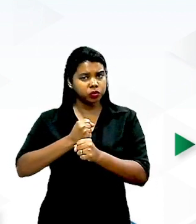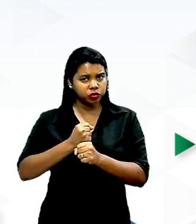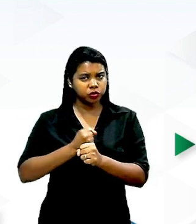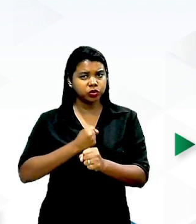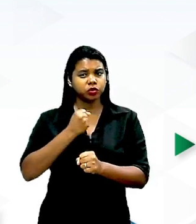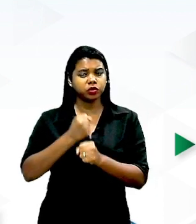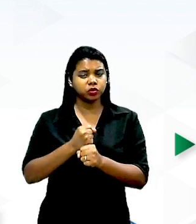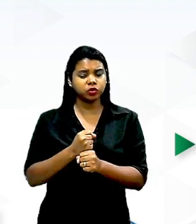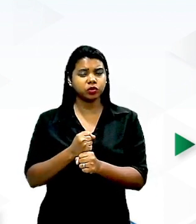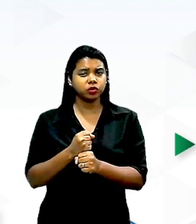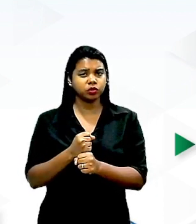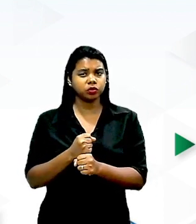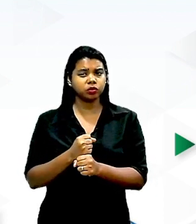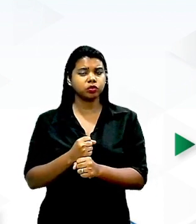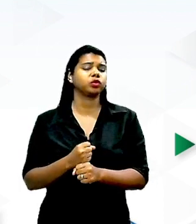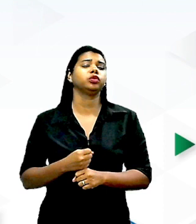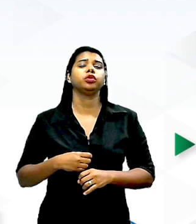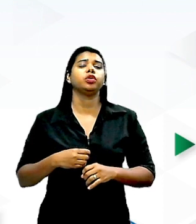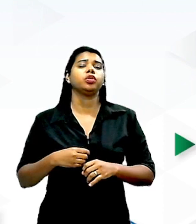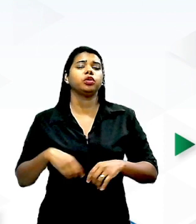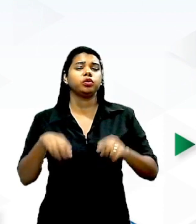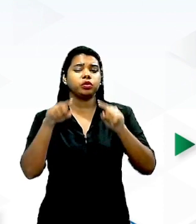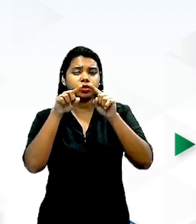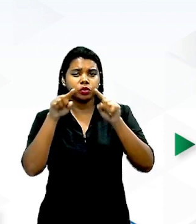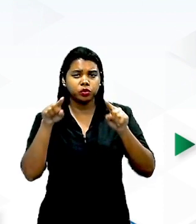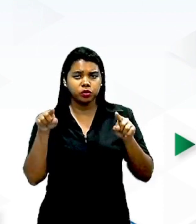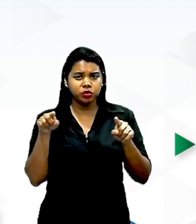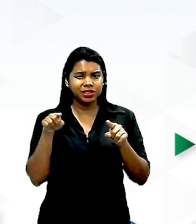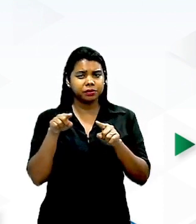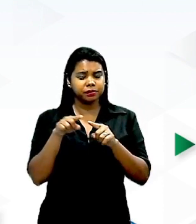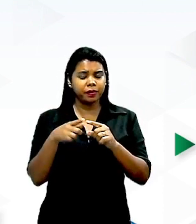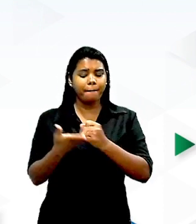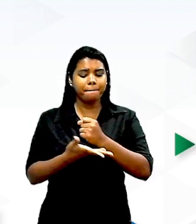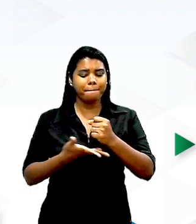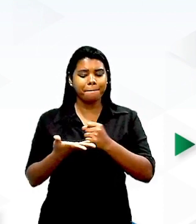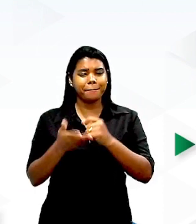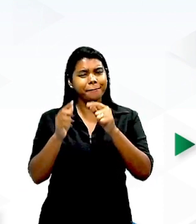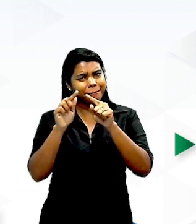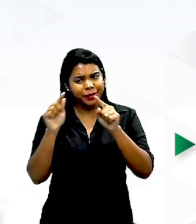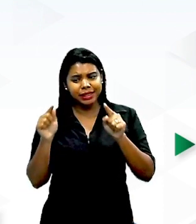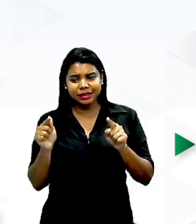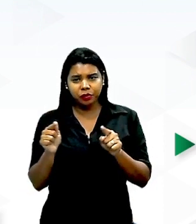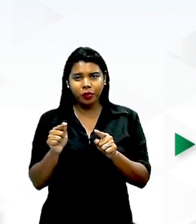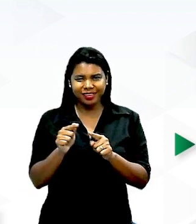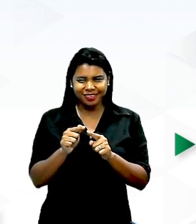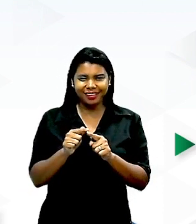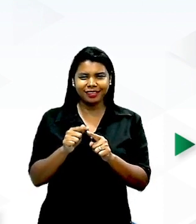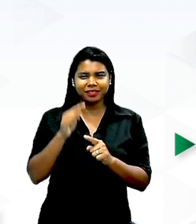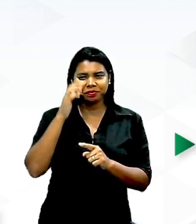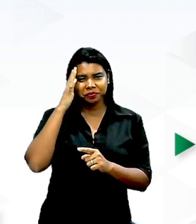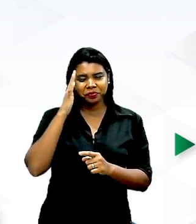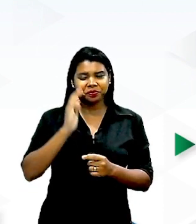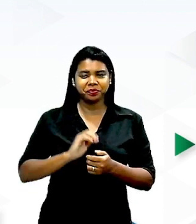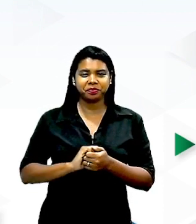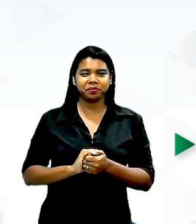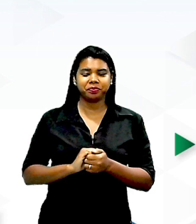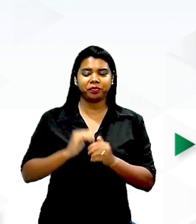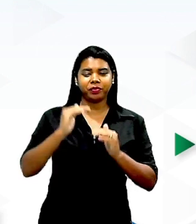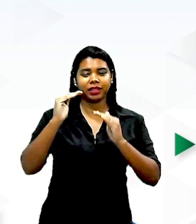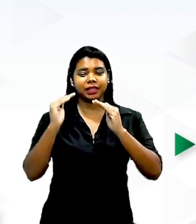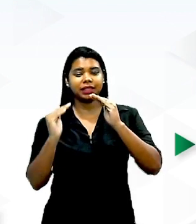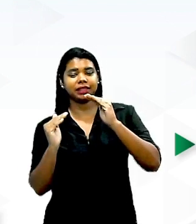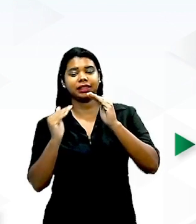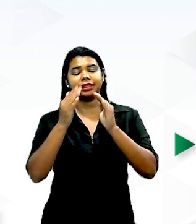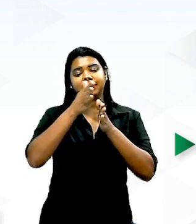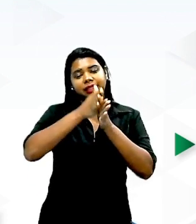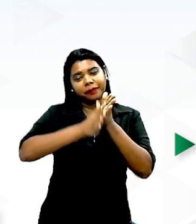de templos, de pirâmides, a partir, né, da sua base quadrada ou até mesmo da inclinação das